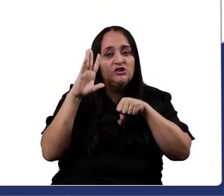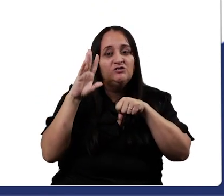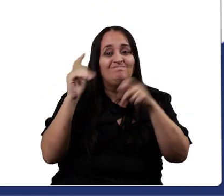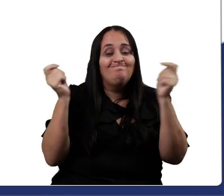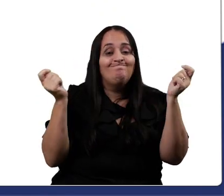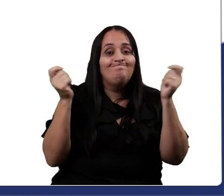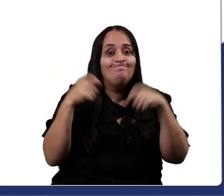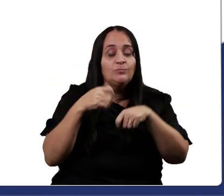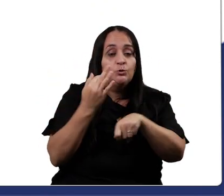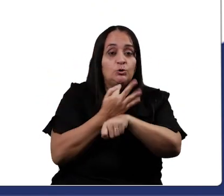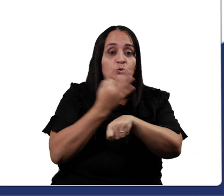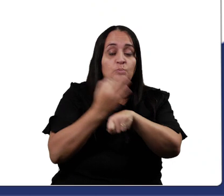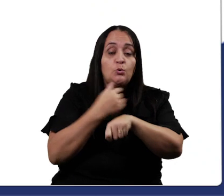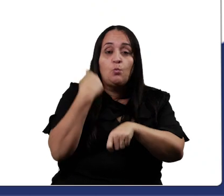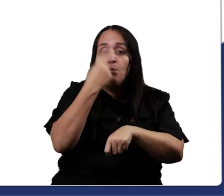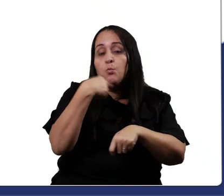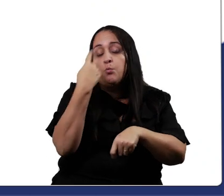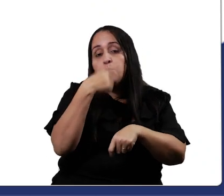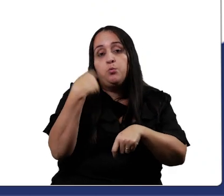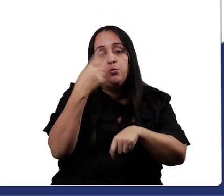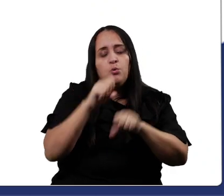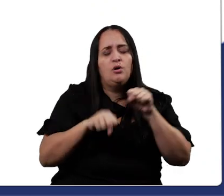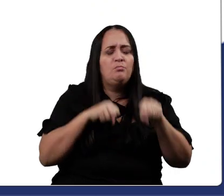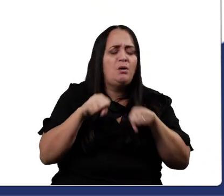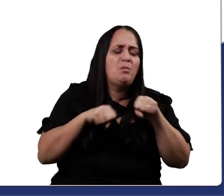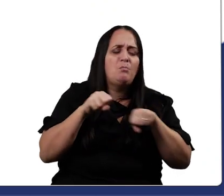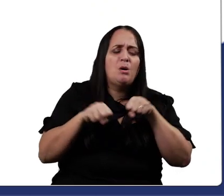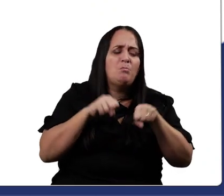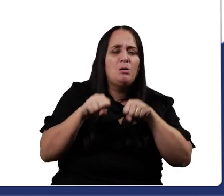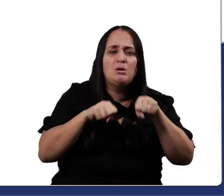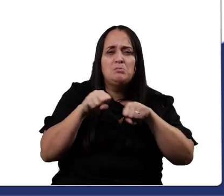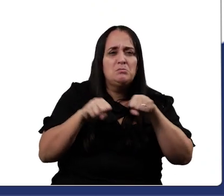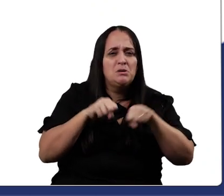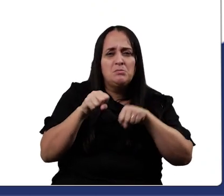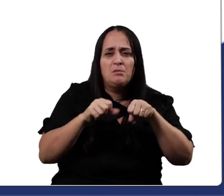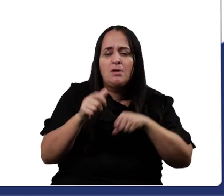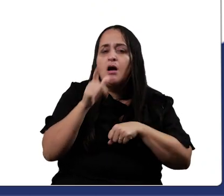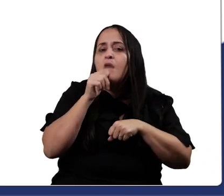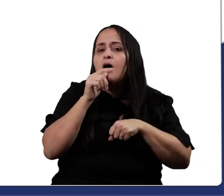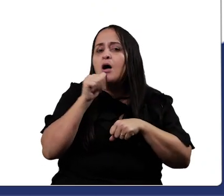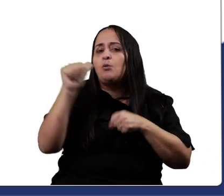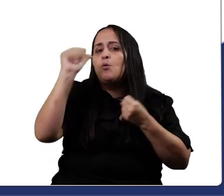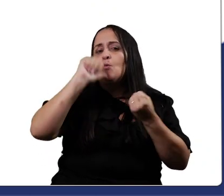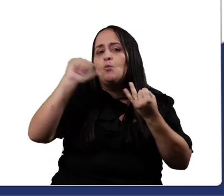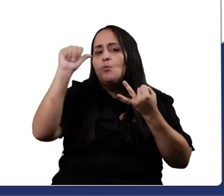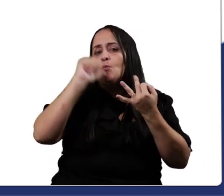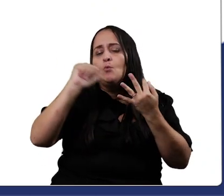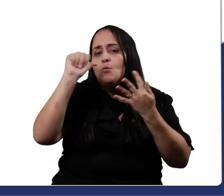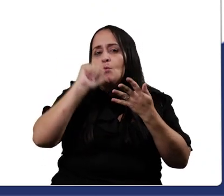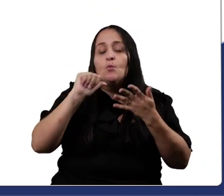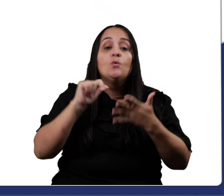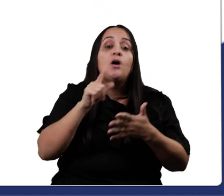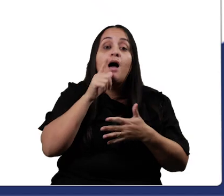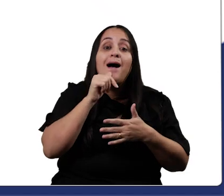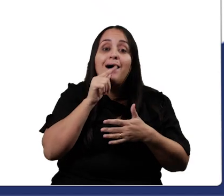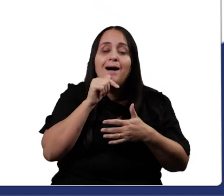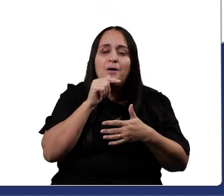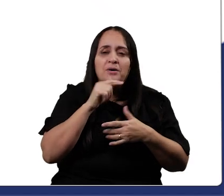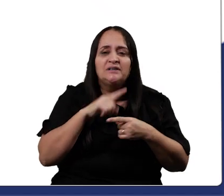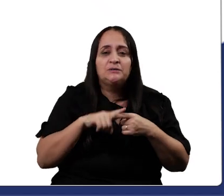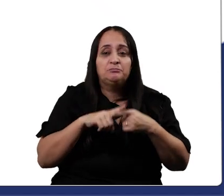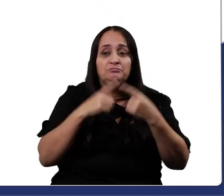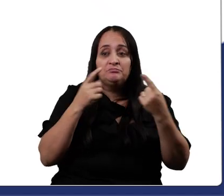acabam ficando muitas horas em cima da bike e ingerindo bastante água. Quando